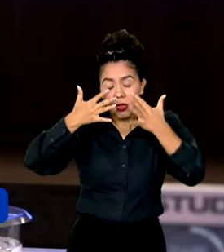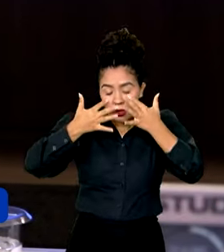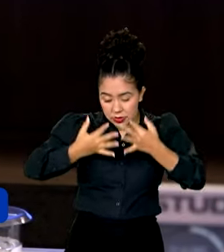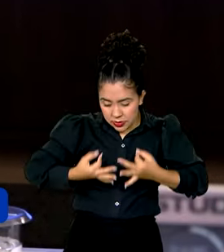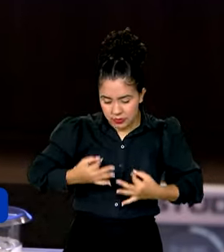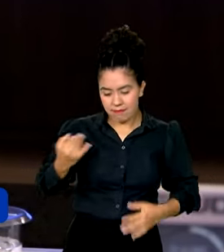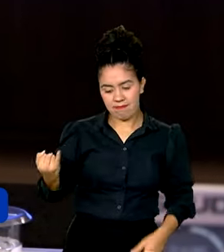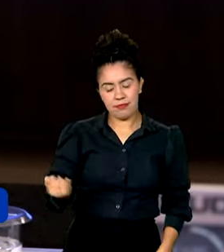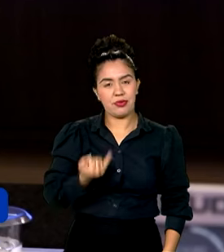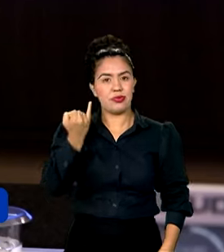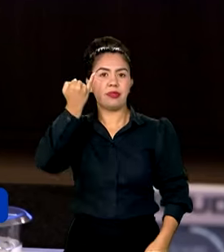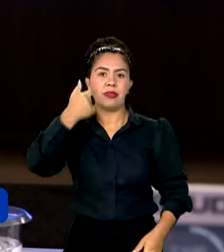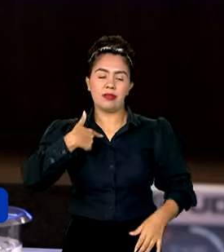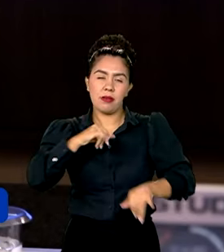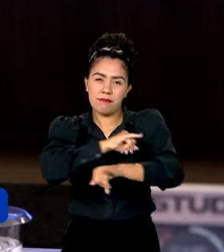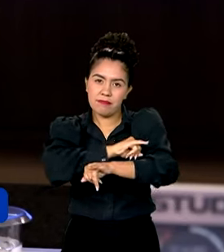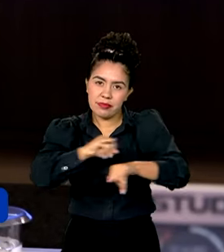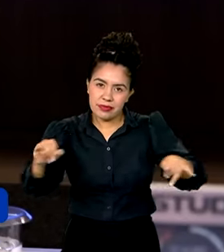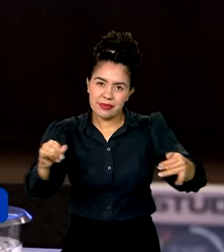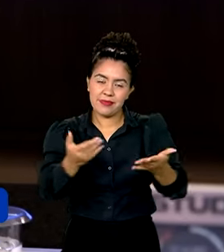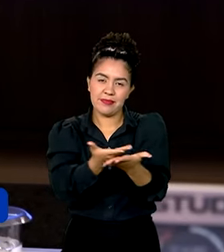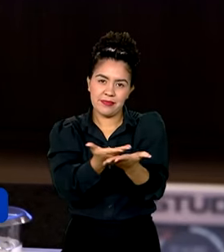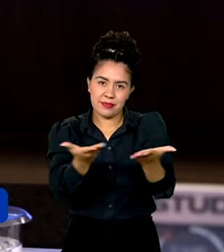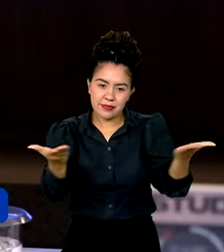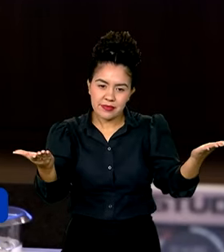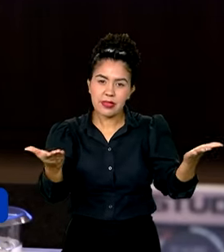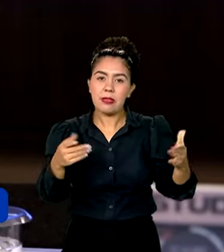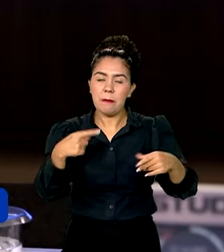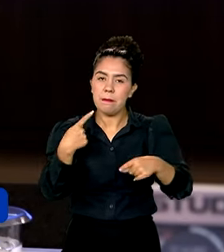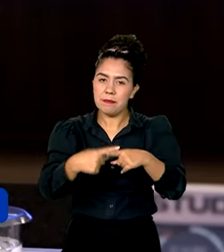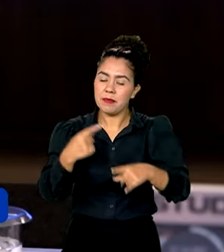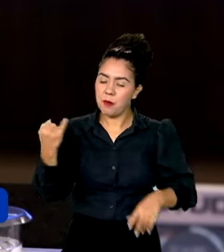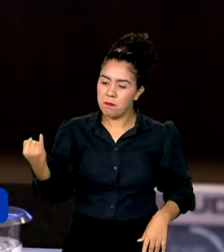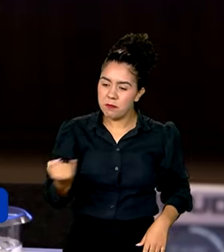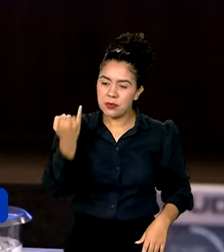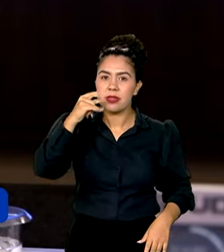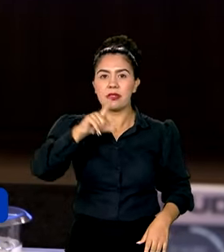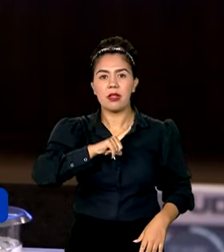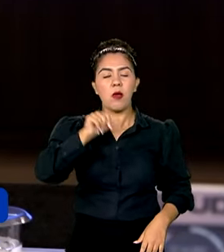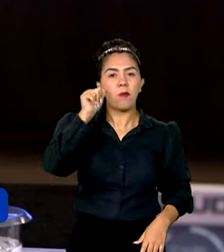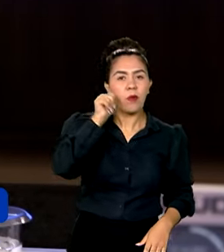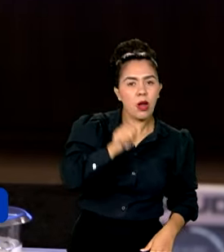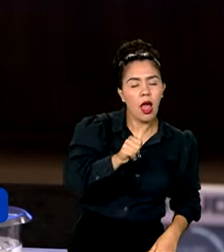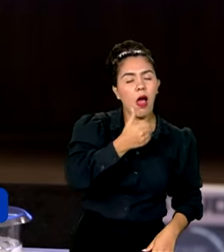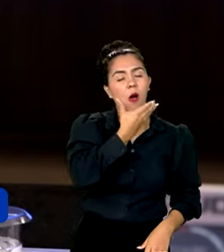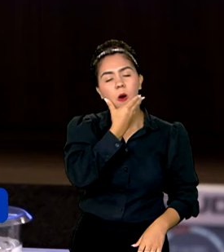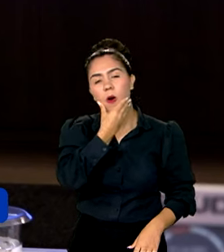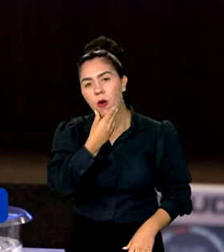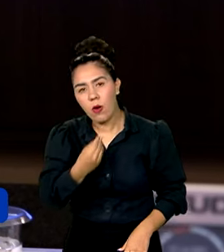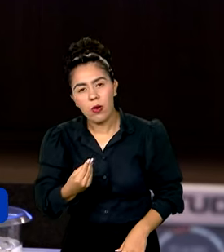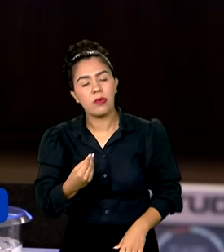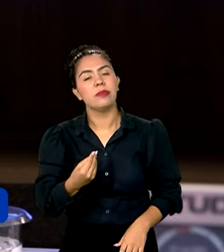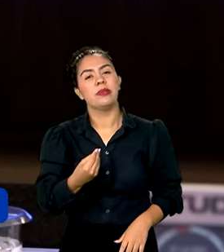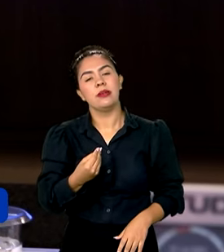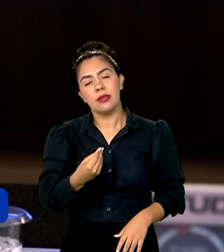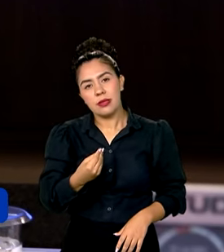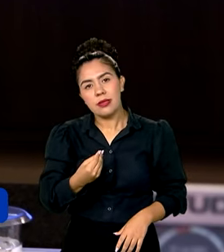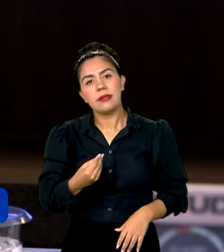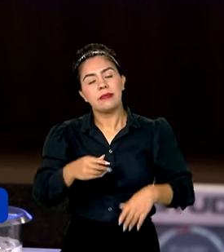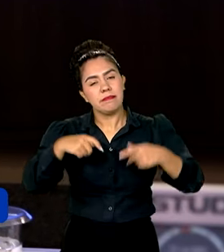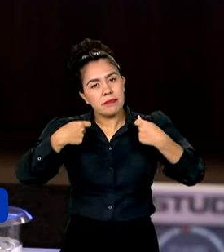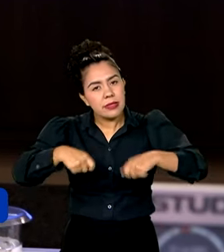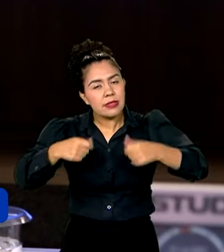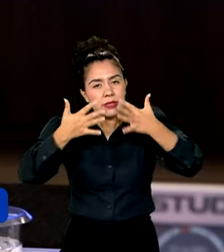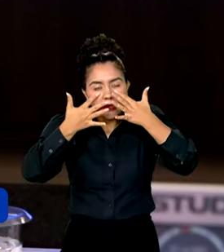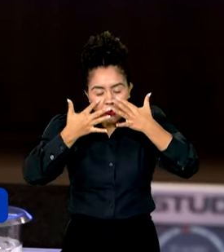fundamental então deixo aqui essa mensagem né da importância que mulheres e homens eh reforcem essa visão